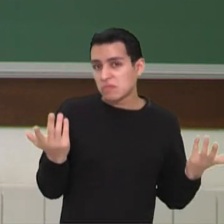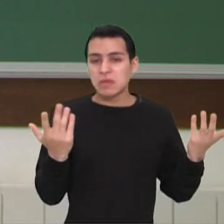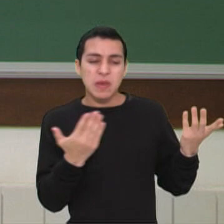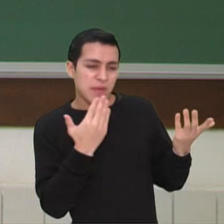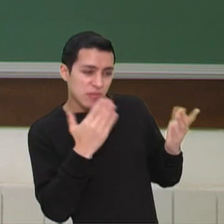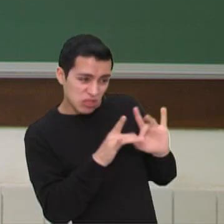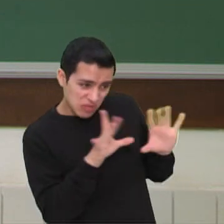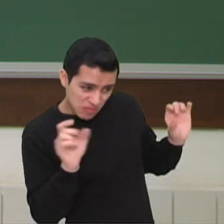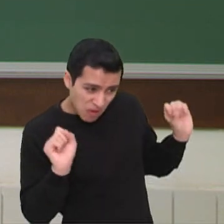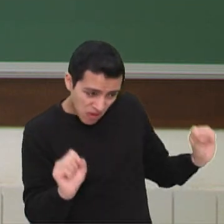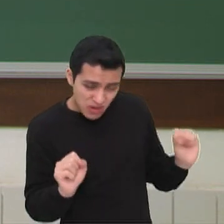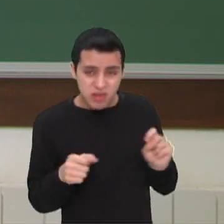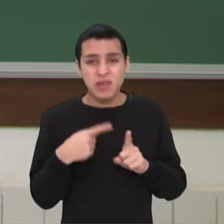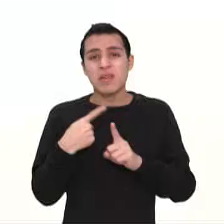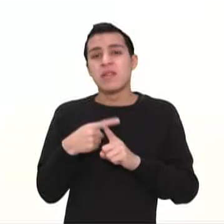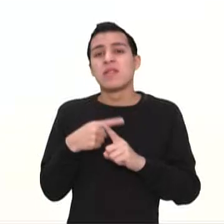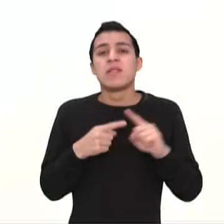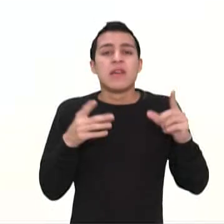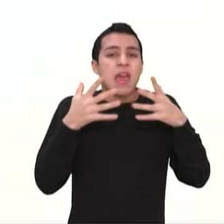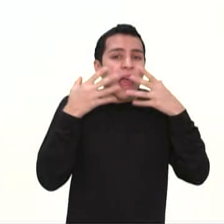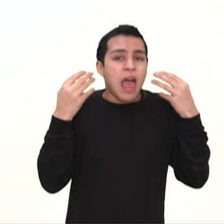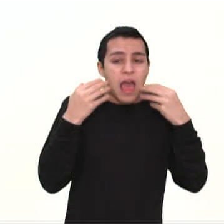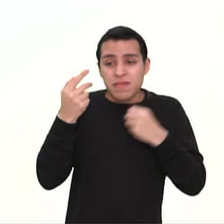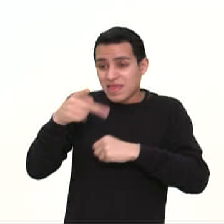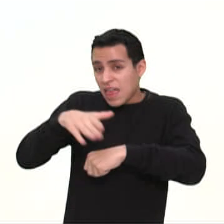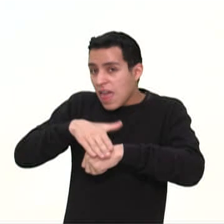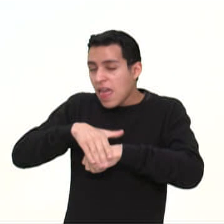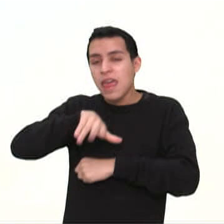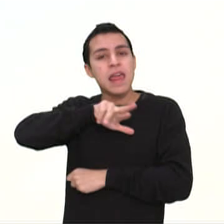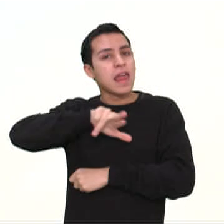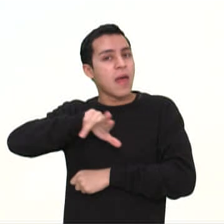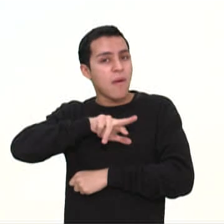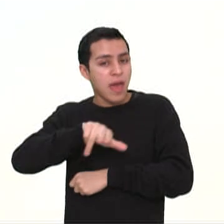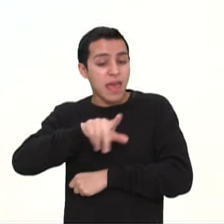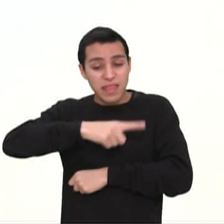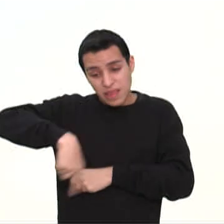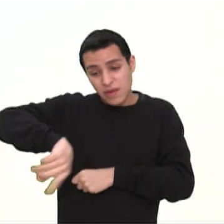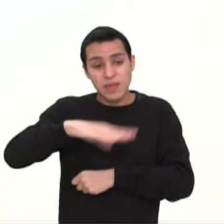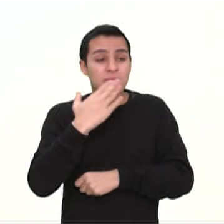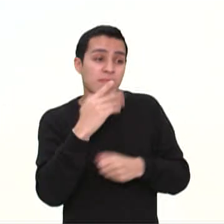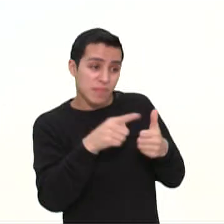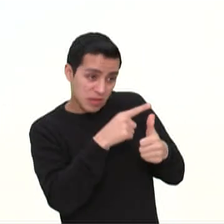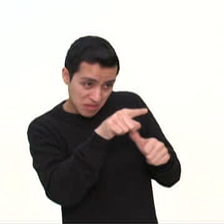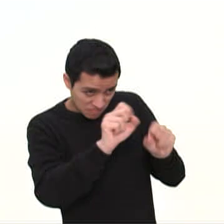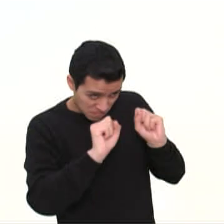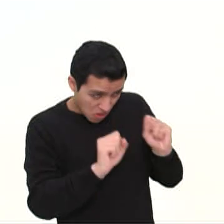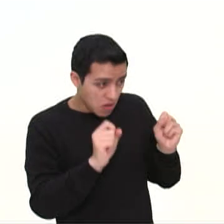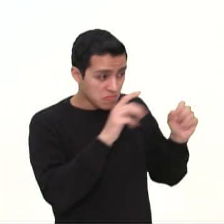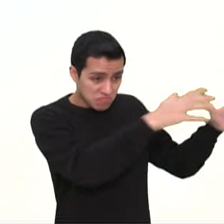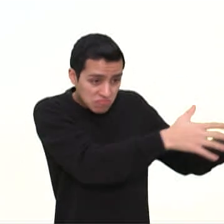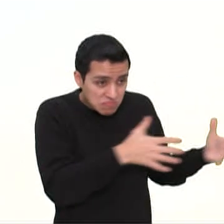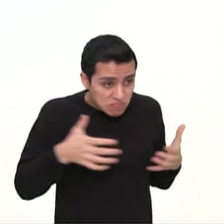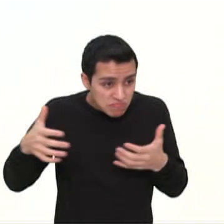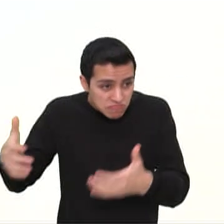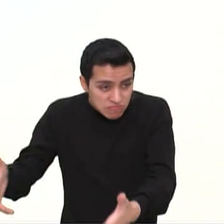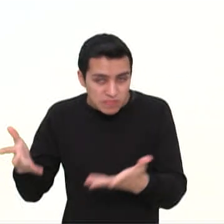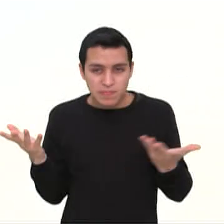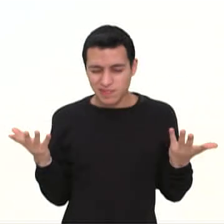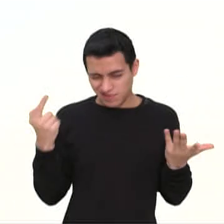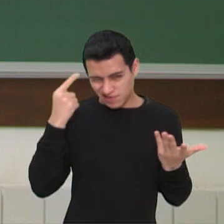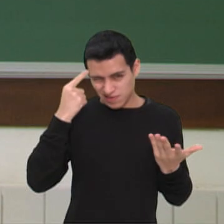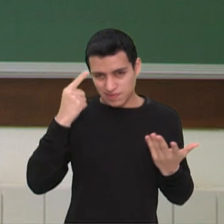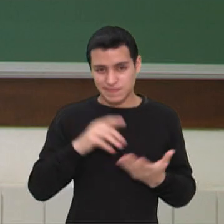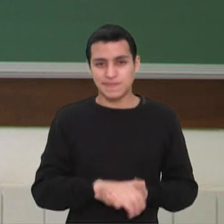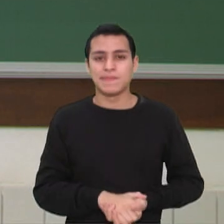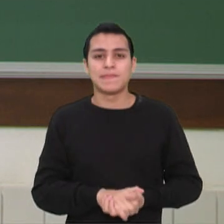pedir permissão. Por quê? Porque o gato não pertence a eles. Então, dessa forma, eles precisam pedir ao dono se eles podem fazer a determinada